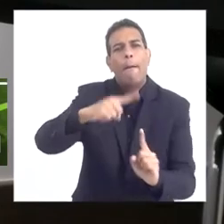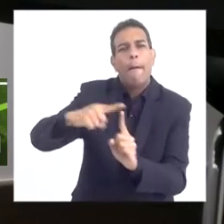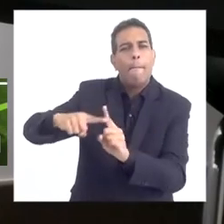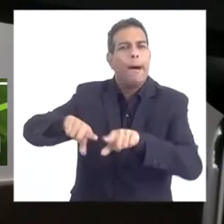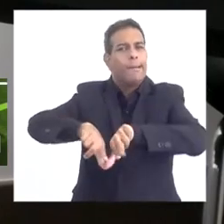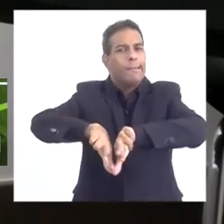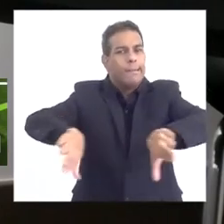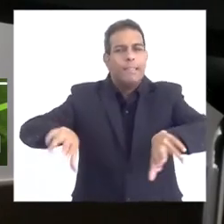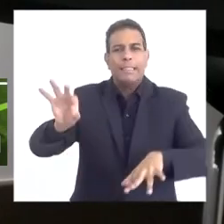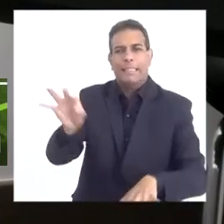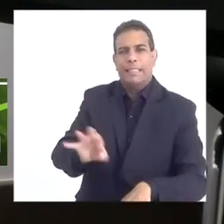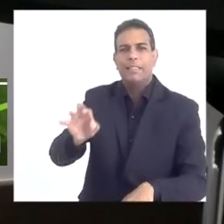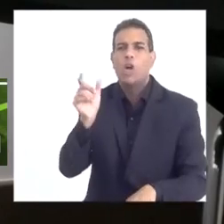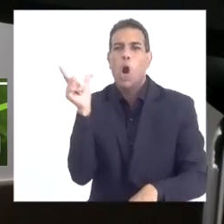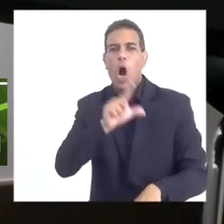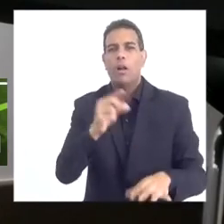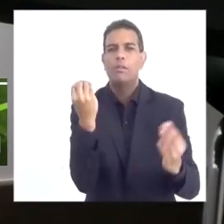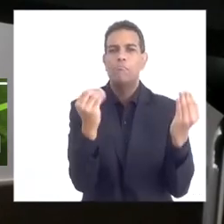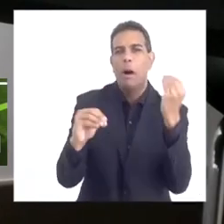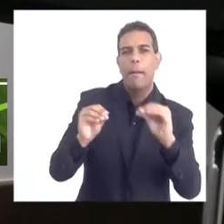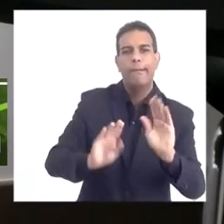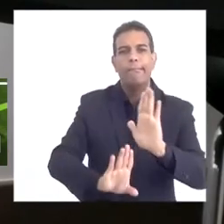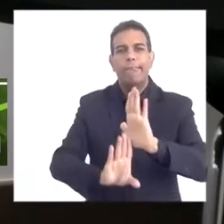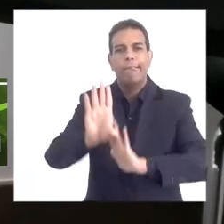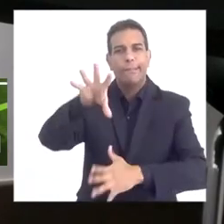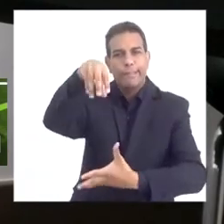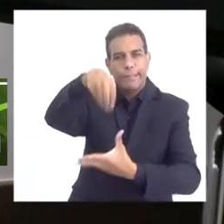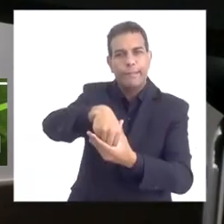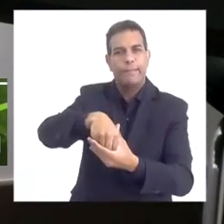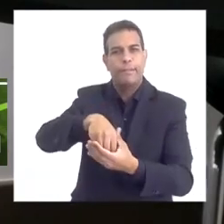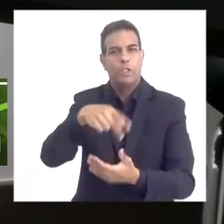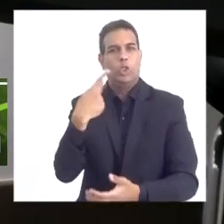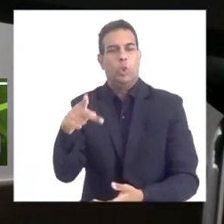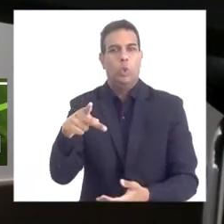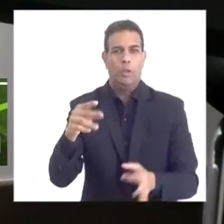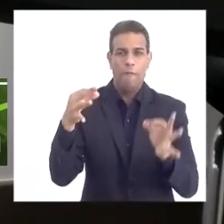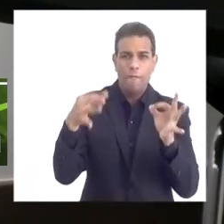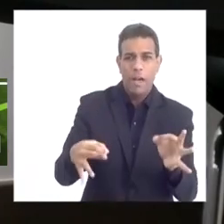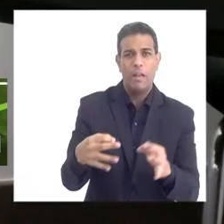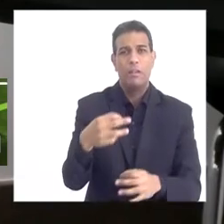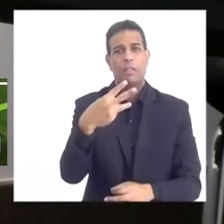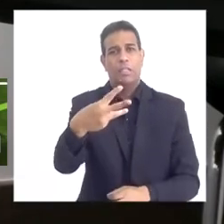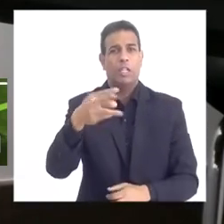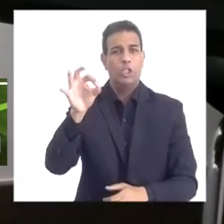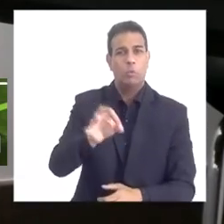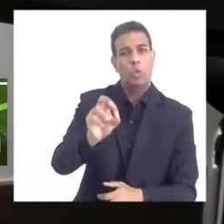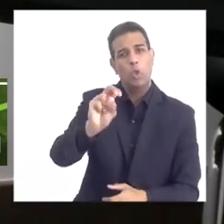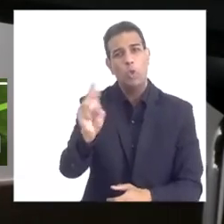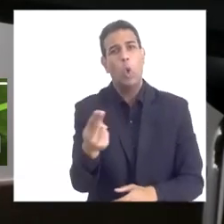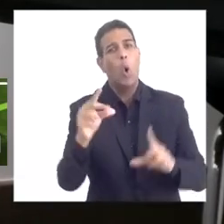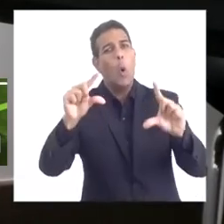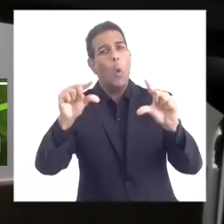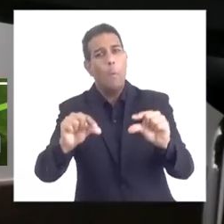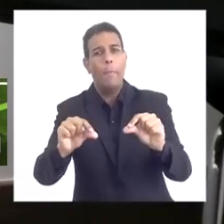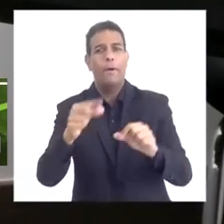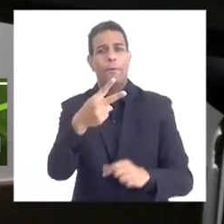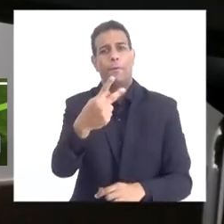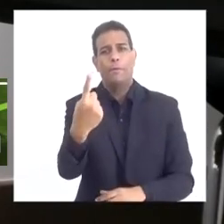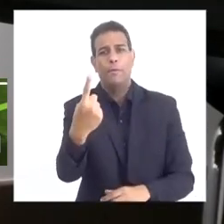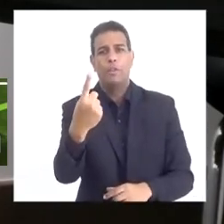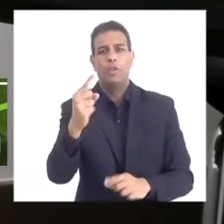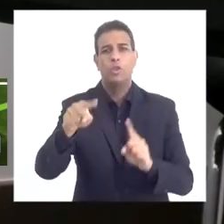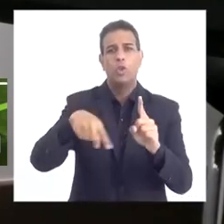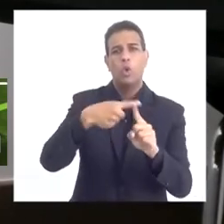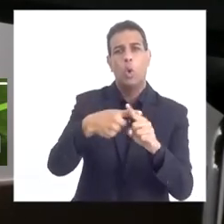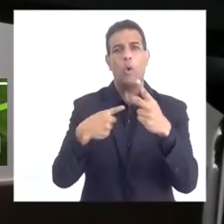qual é o percentual que ele colocou como crescimento vegetativo da folha, se foi de fato 3%. De 21 para 22.